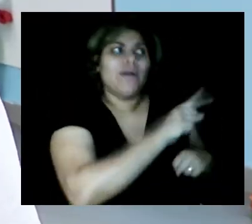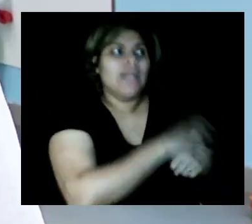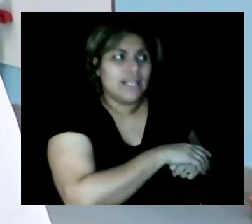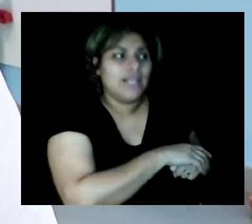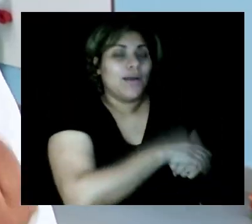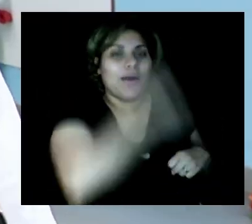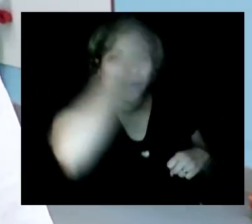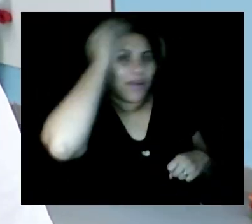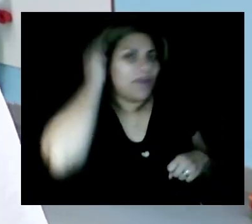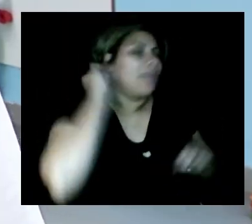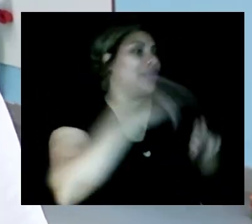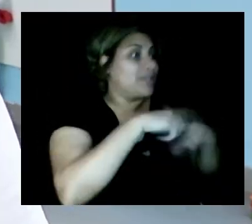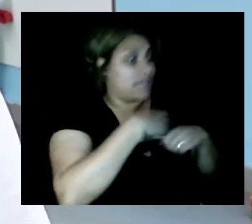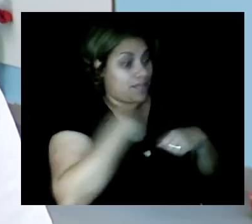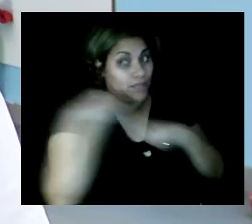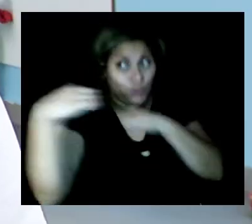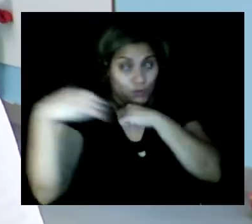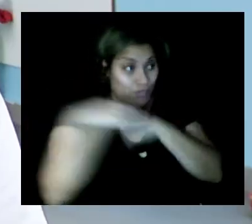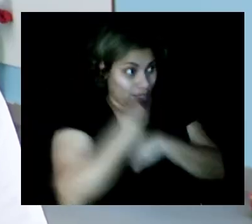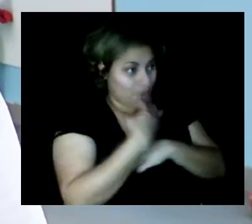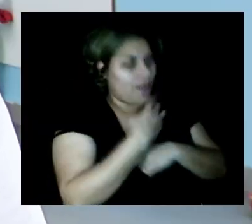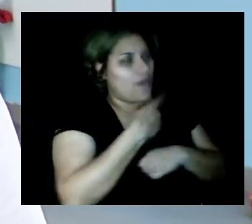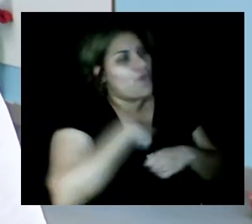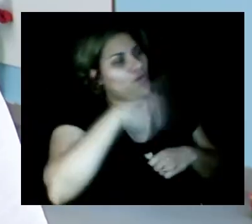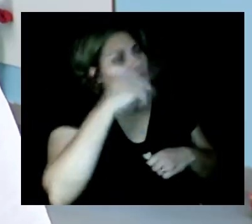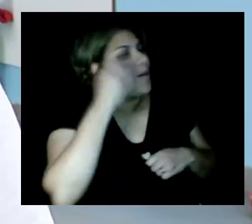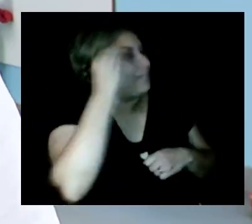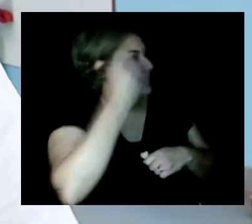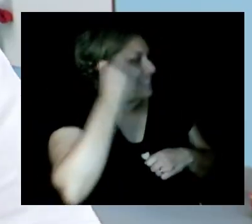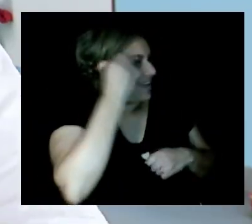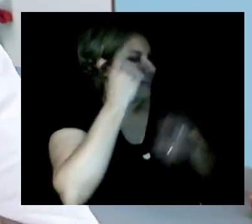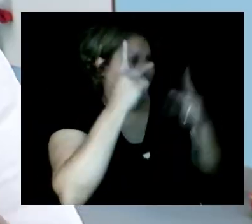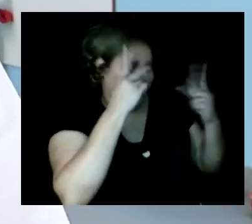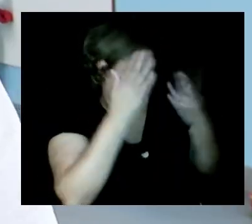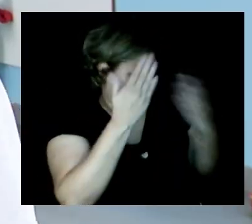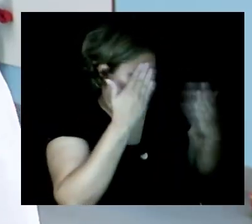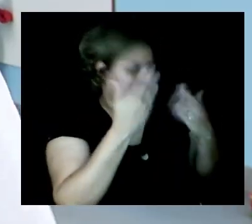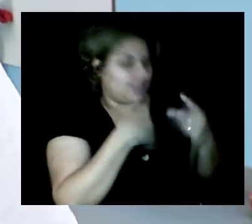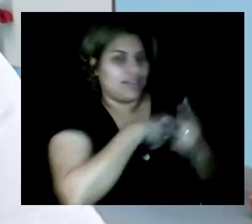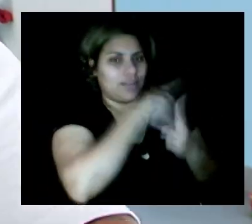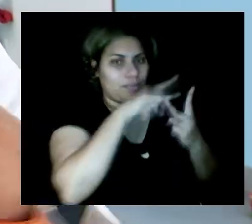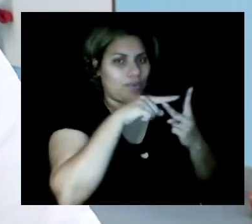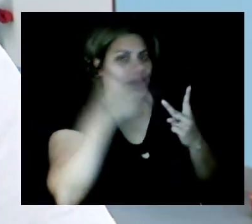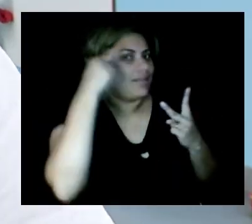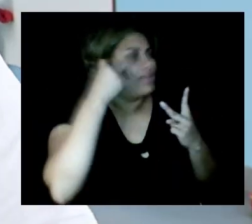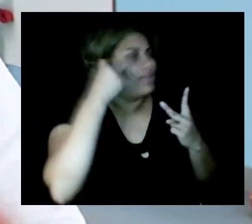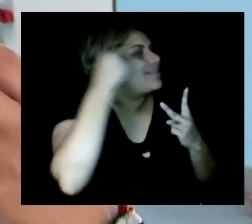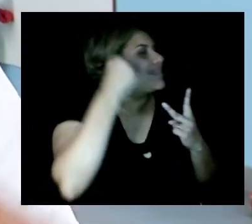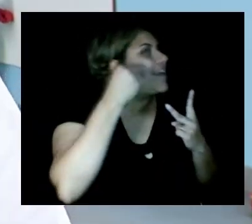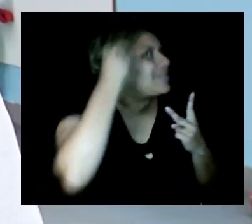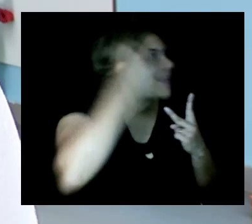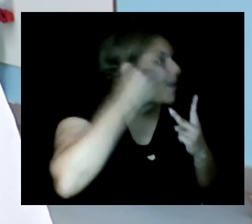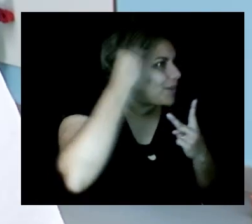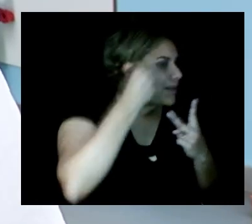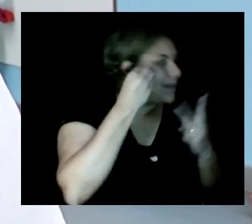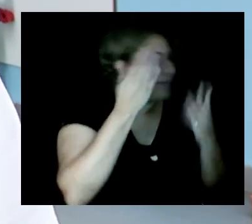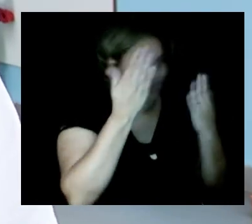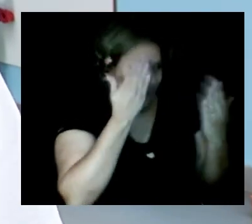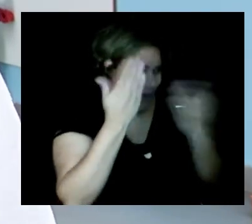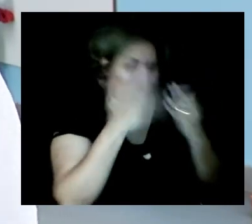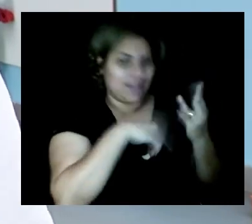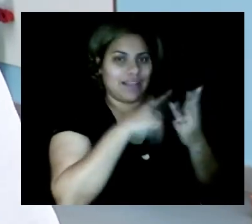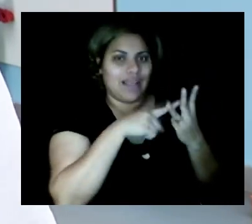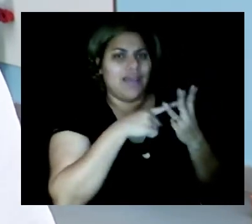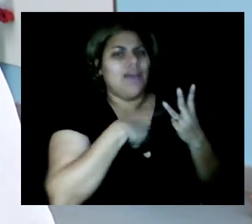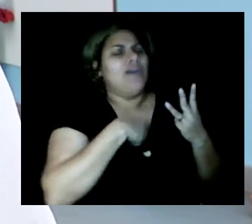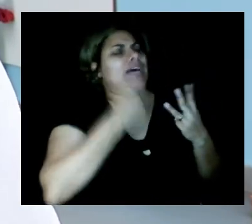O psiquiatra fez encaminhamento para uma neuropsicóloga, onde que eu fiz vários testes, entrevistou minha esposa, entrevistou minha mãe. Aí saiu o